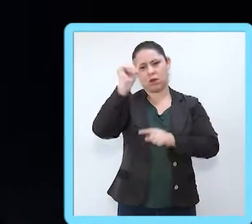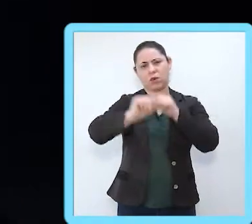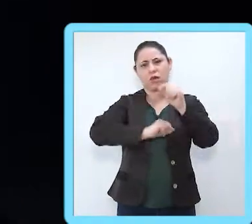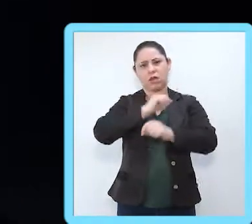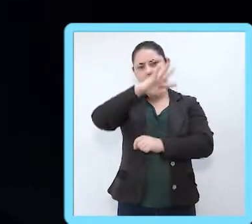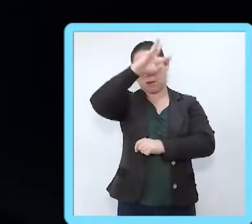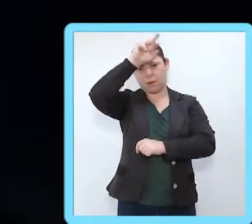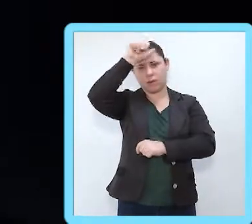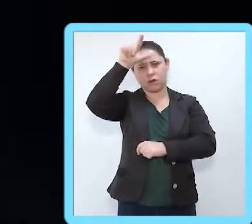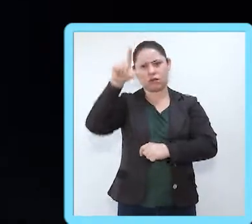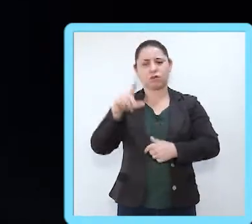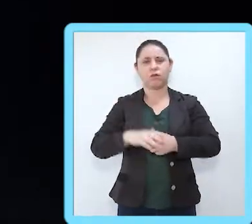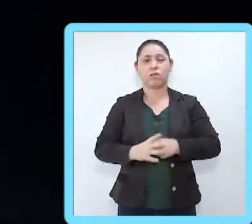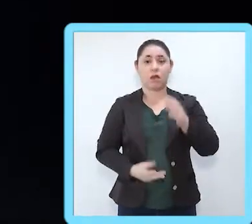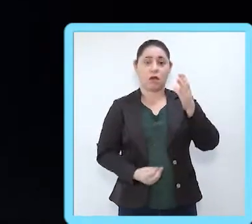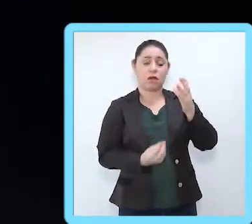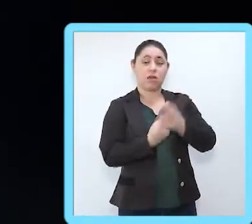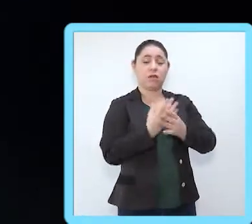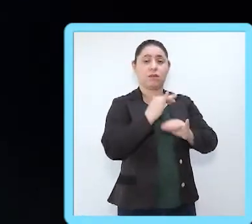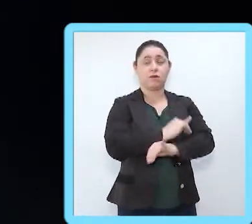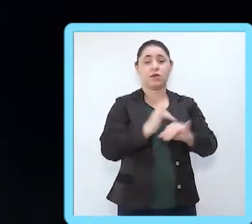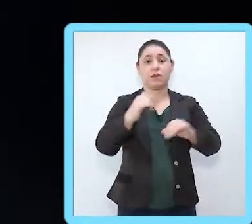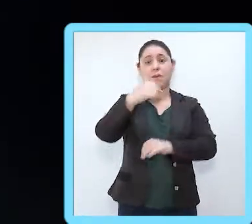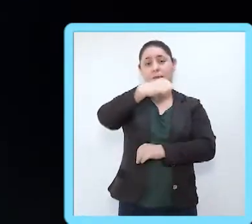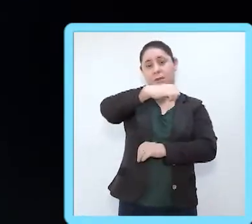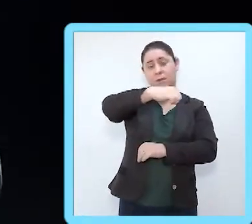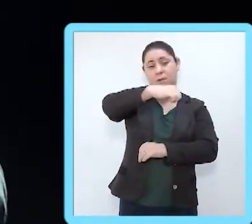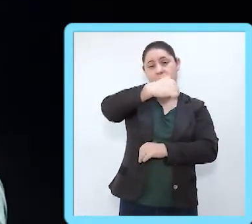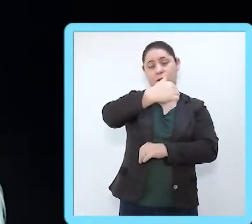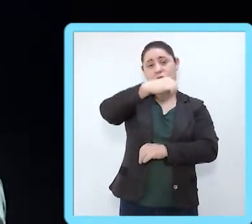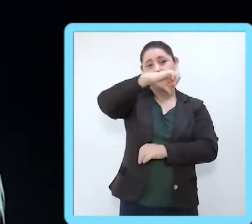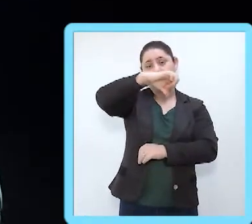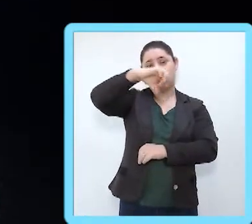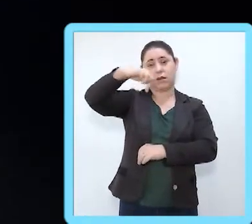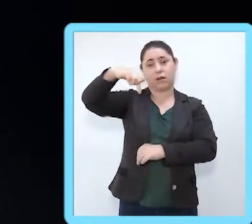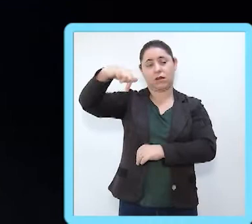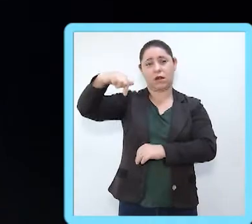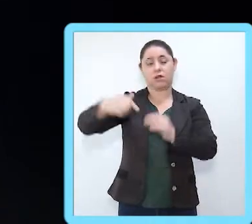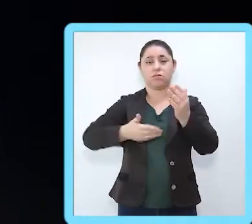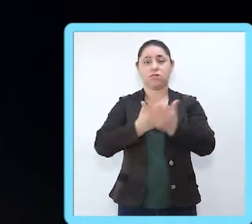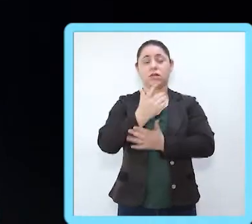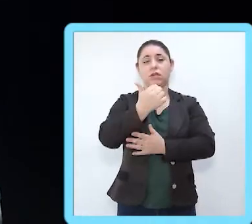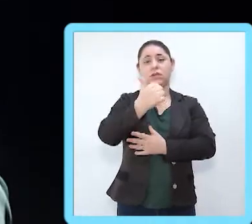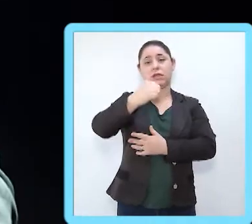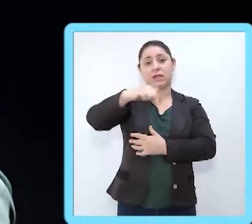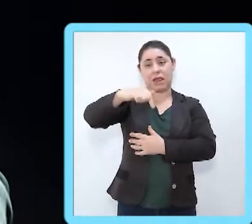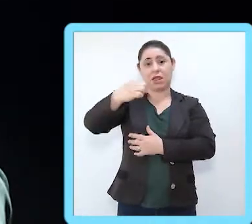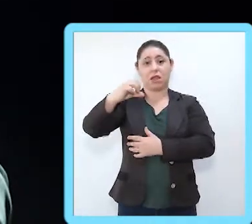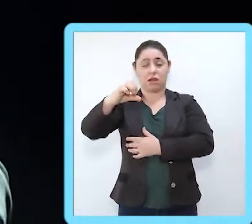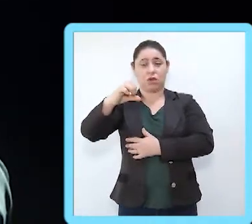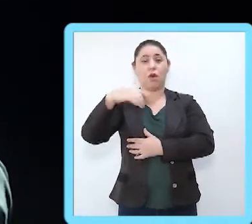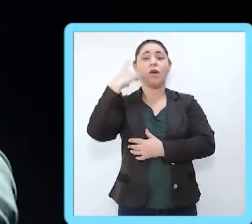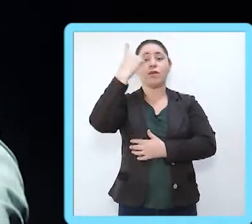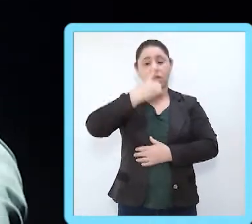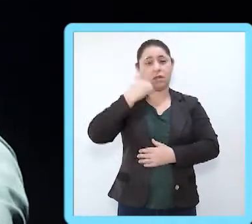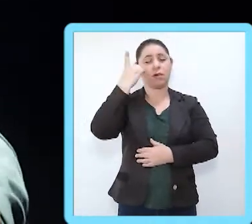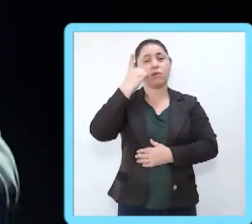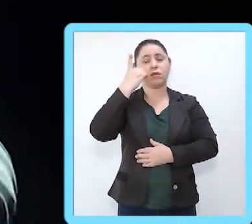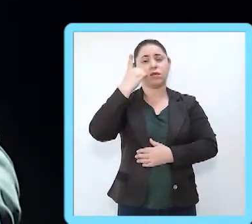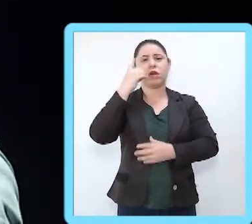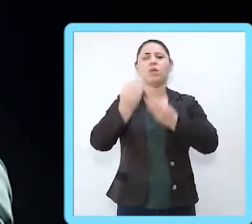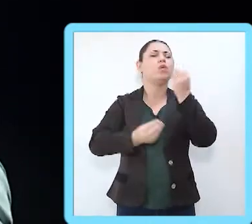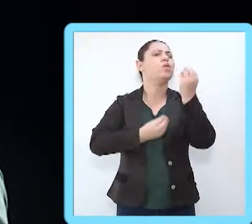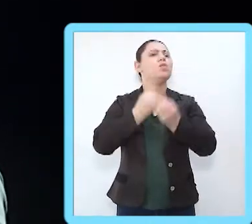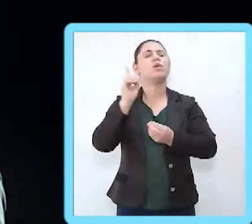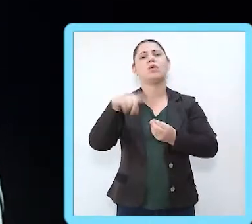Sul, a criação foi anunciada em 77, o governo Gás, foi implementado em 79. Exatamente. O senhor era deputado. E como é que foi que o